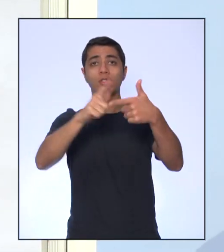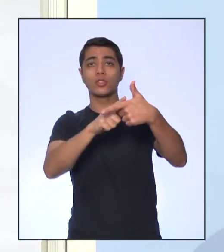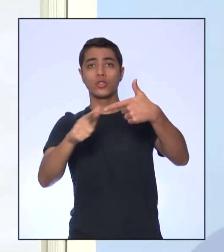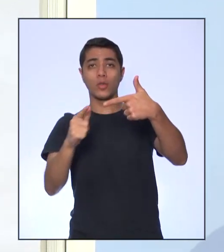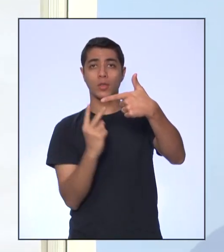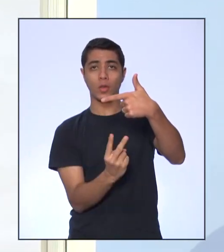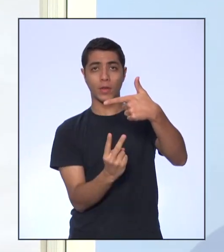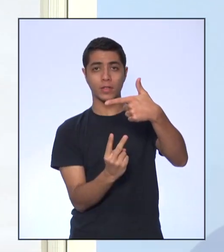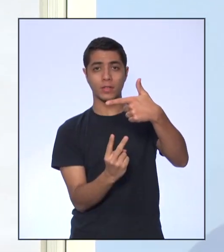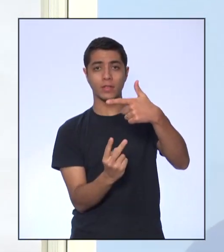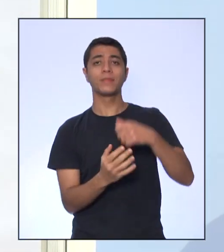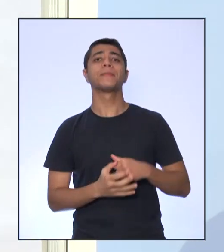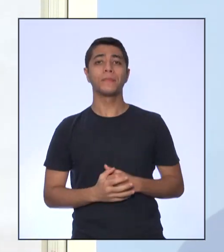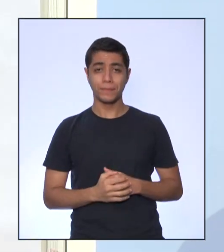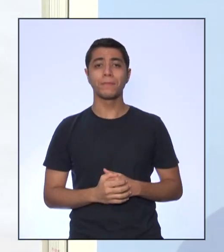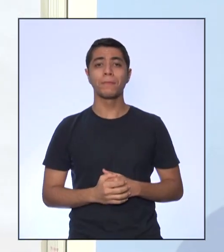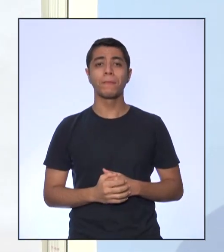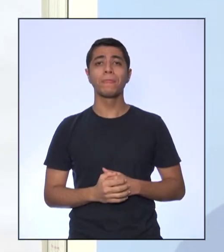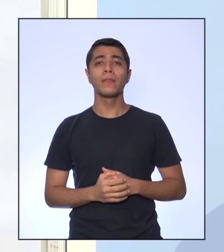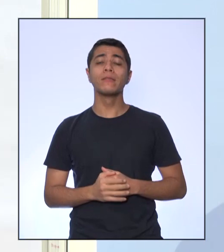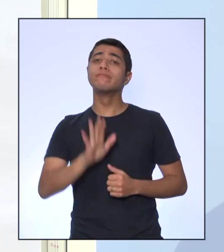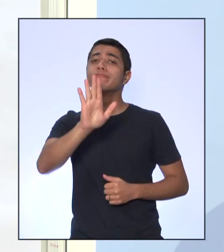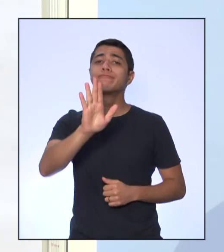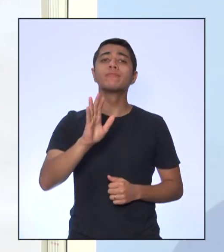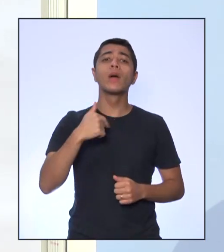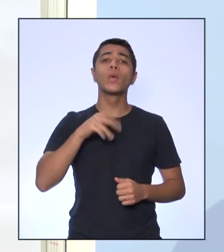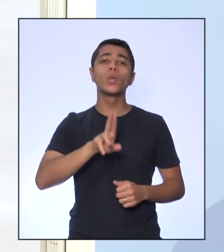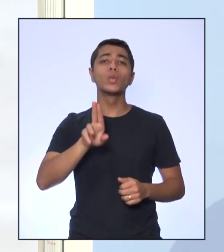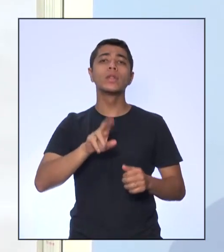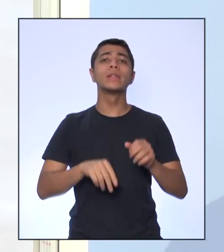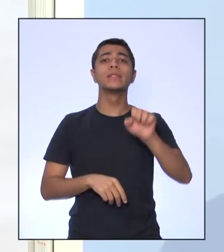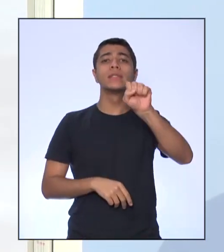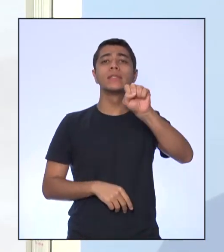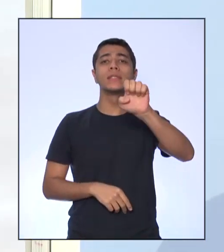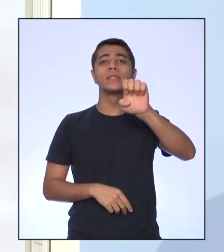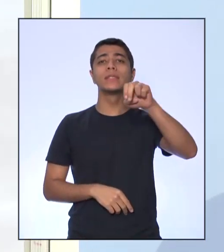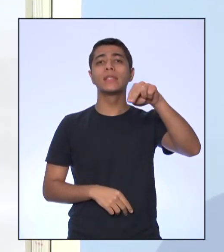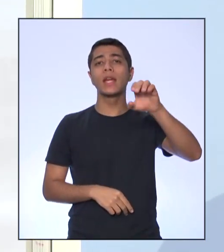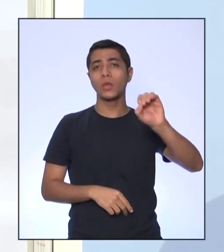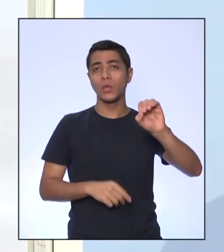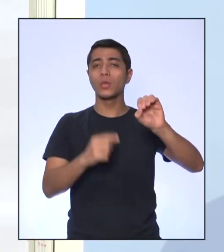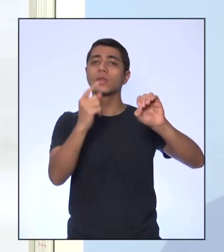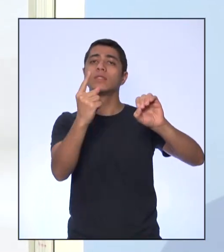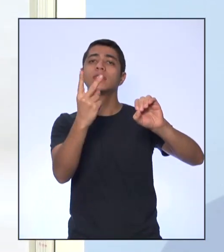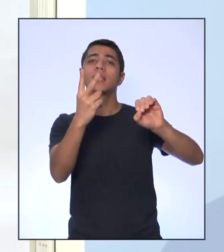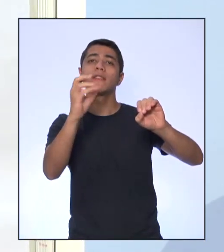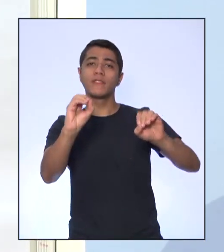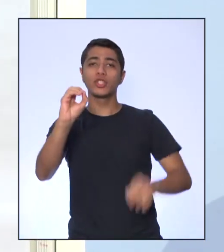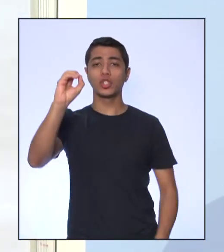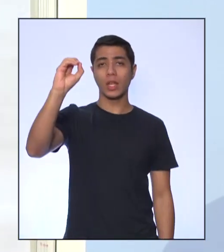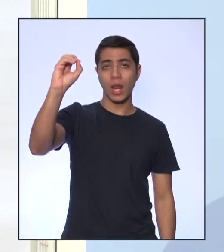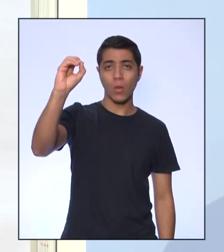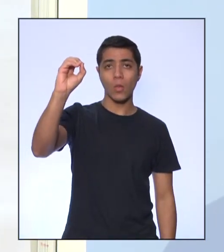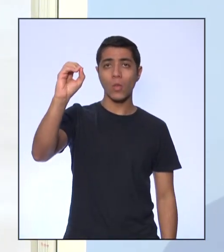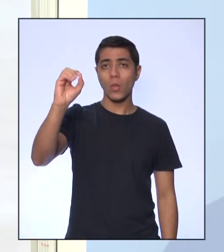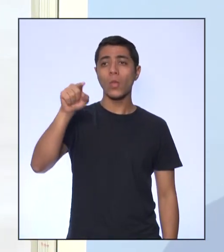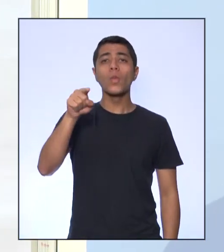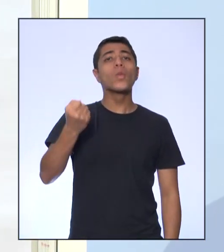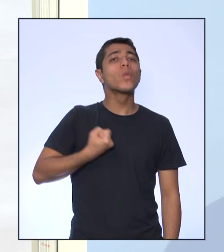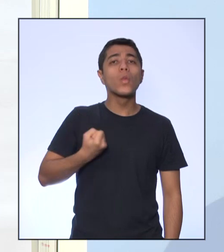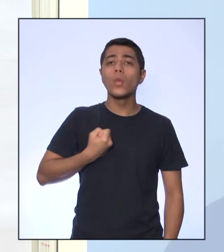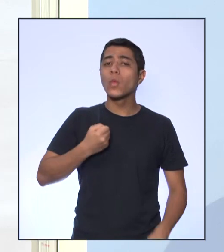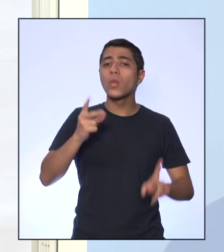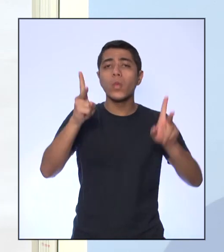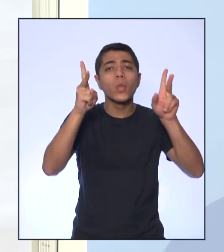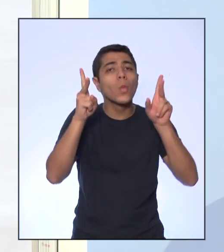a definição se eu escrevesse seno de 120 graus vai ser o mesmo valor lembra eles têm o mesmo